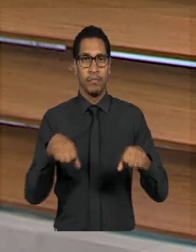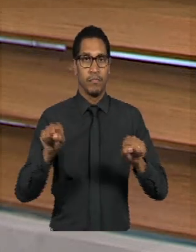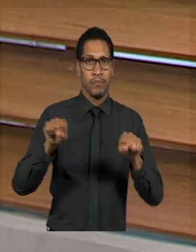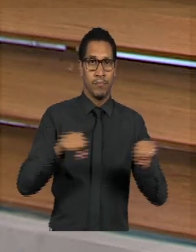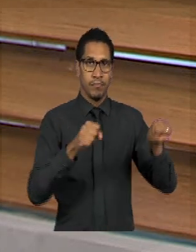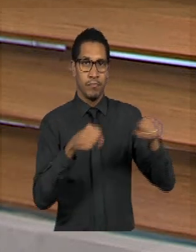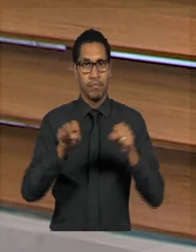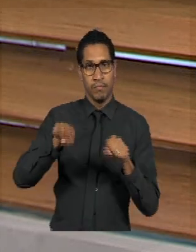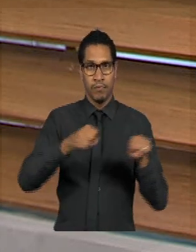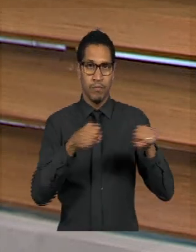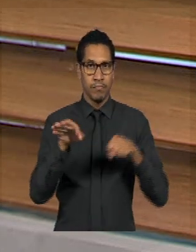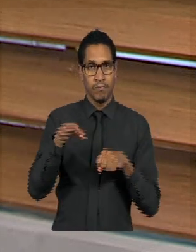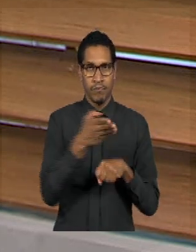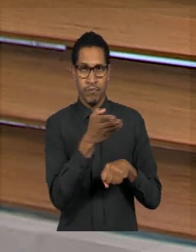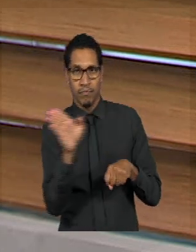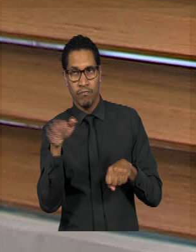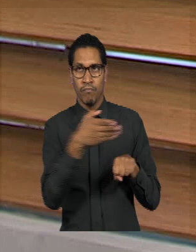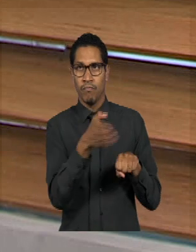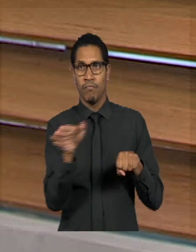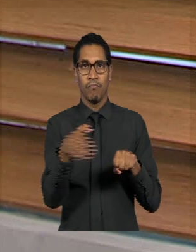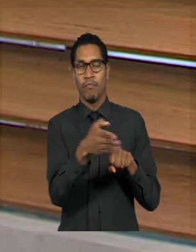questão da educação.